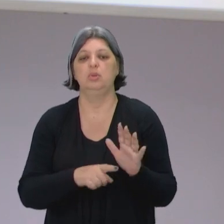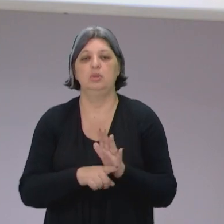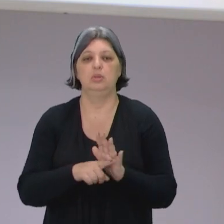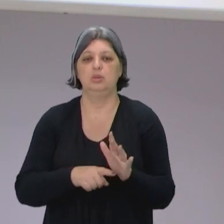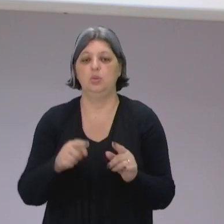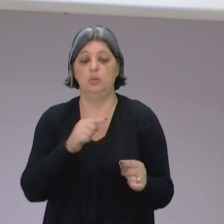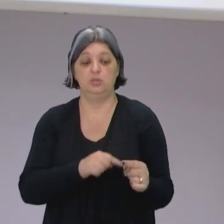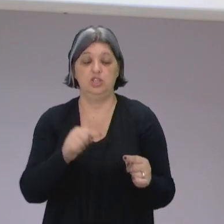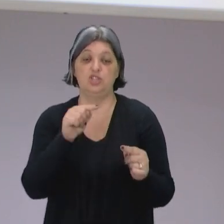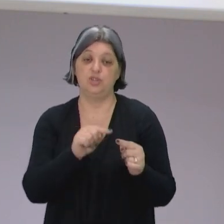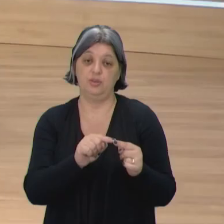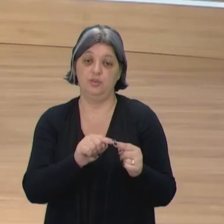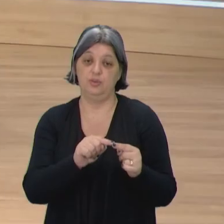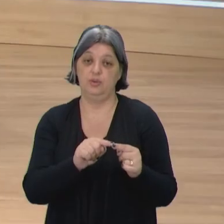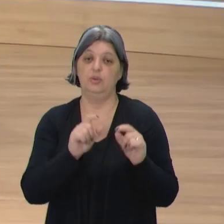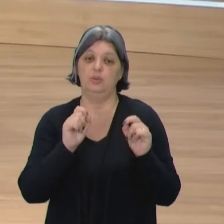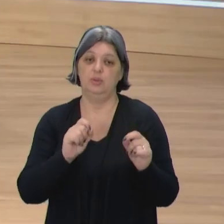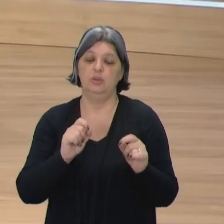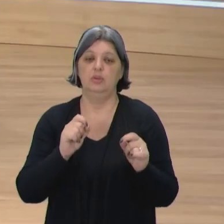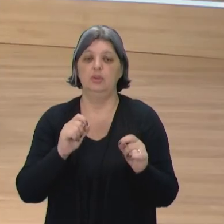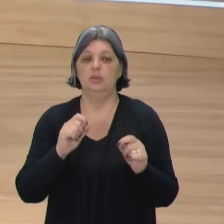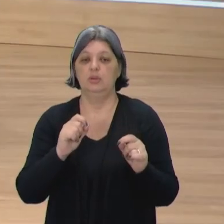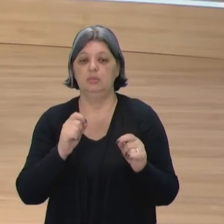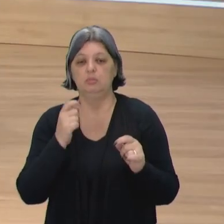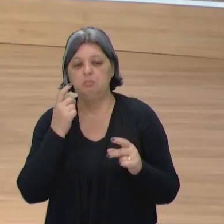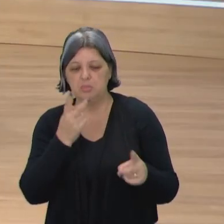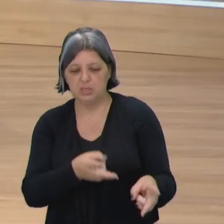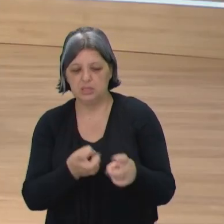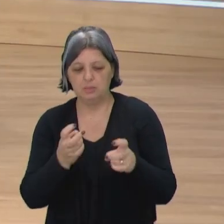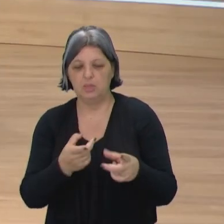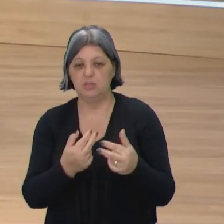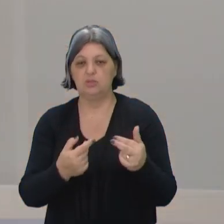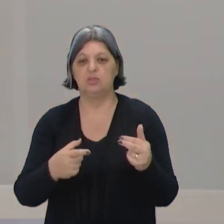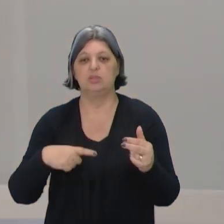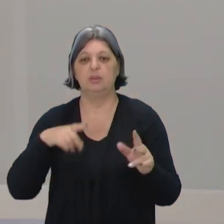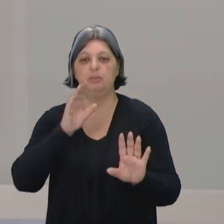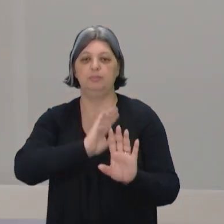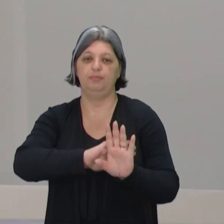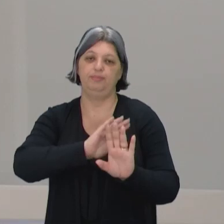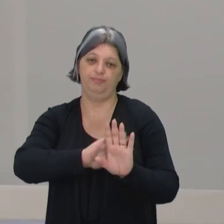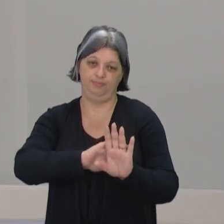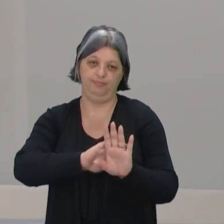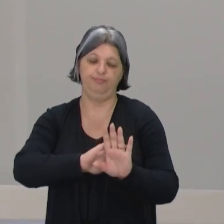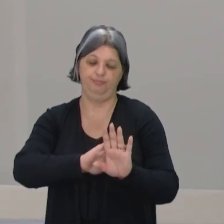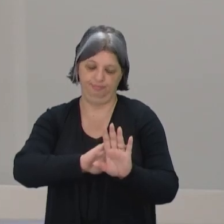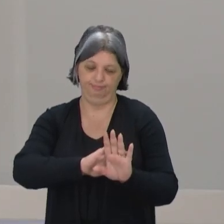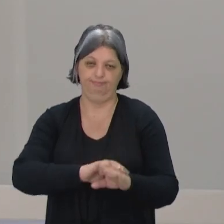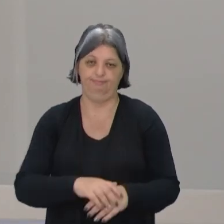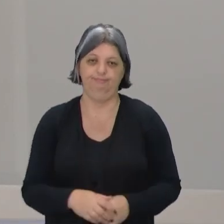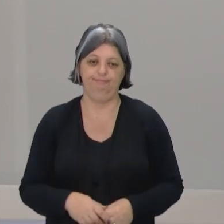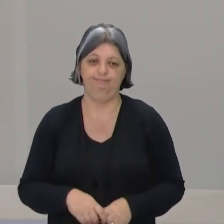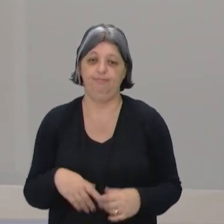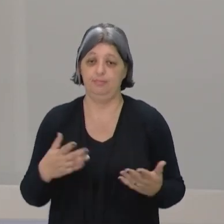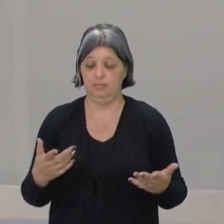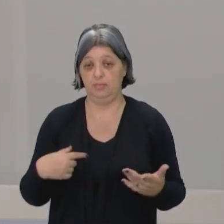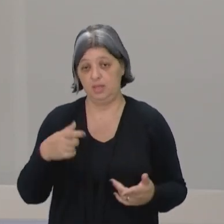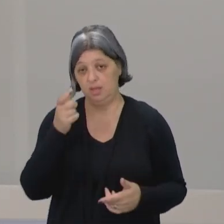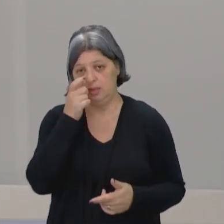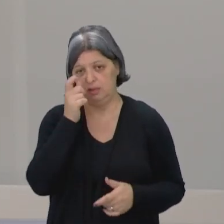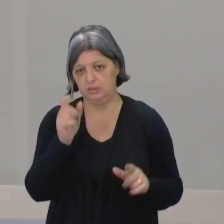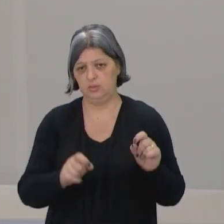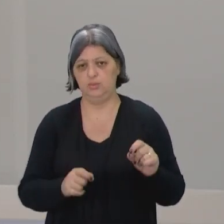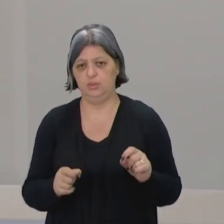intenções e fazer a leitura também daquilo que não foi dito. Perfeito. E esse o não foi dito, é interessante a gente pensar